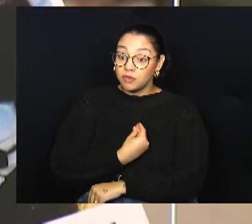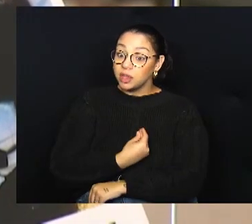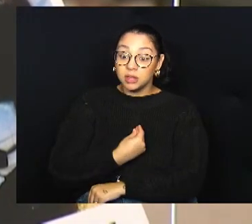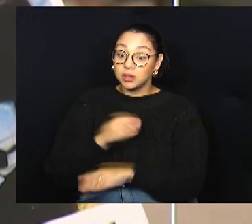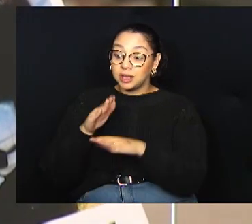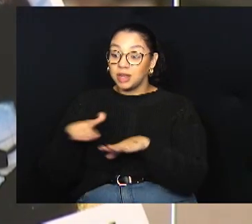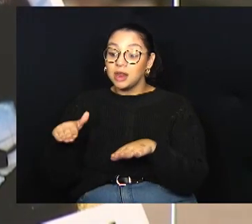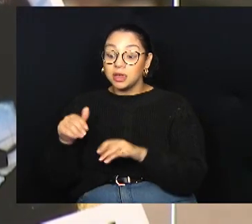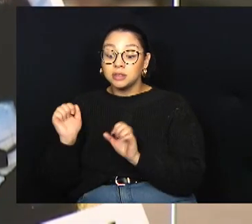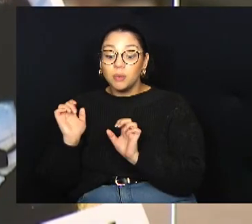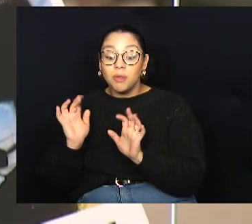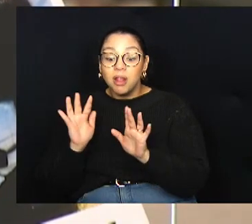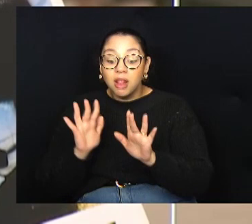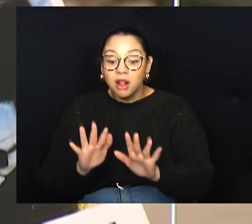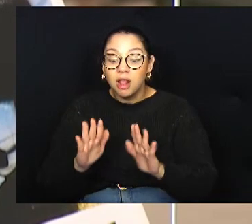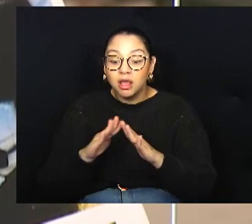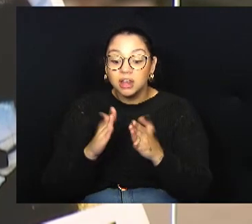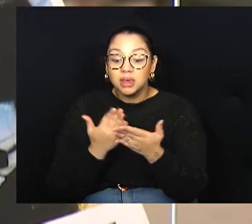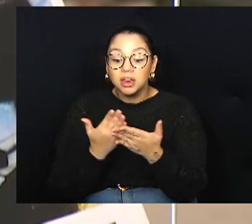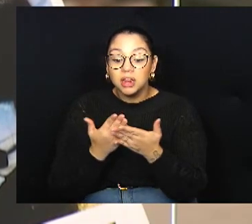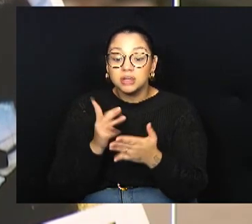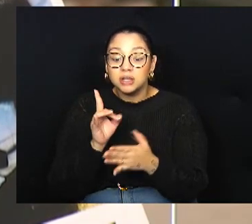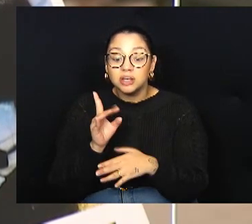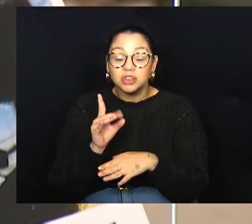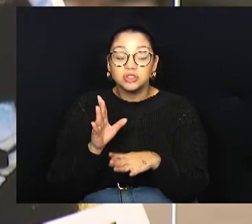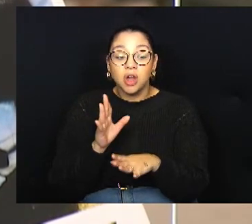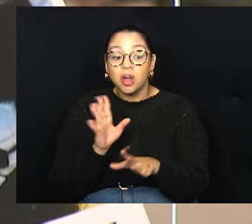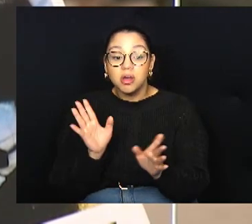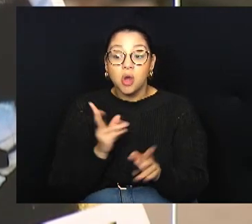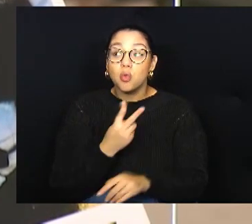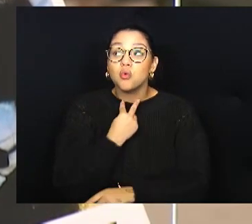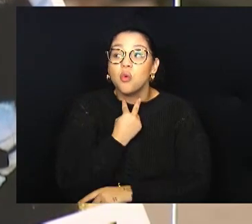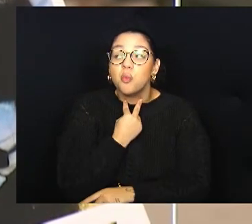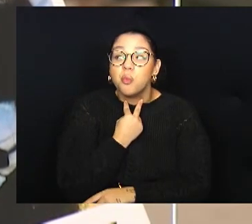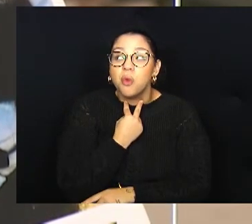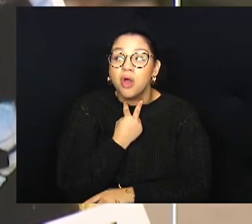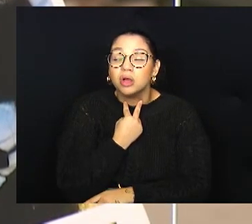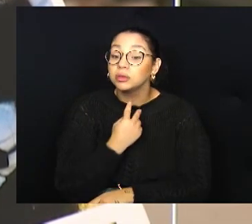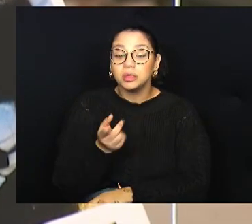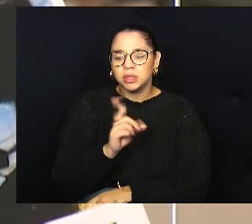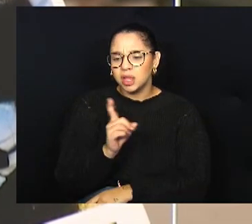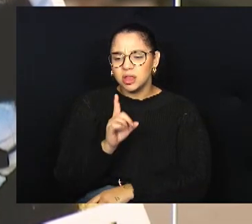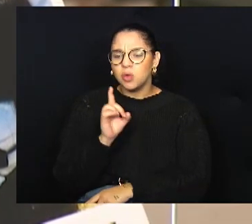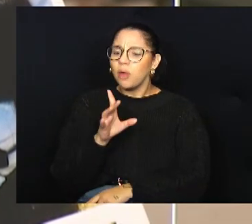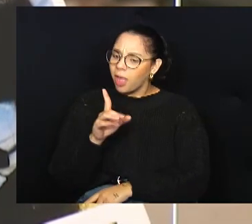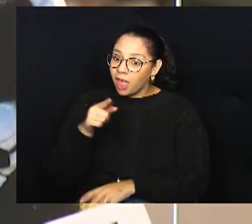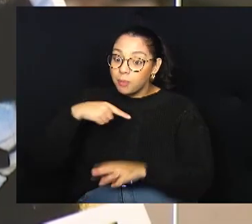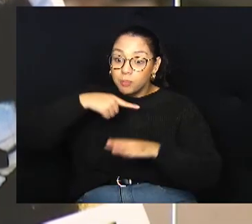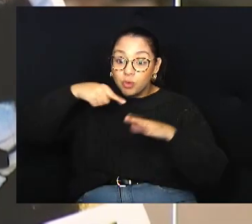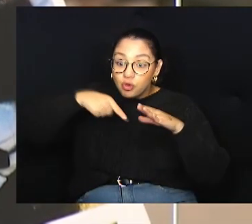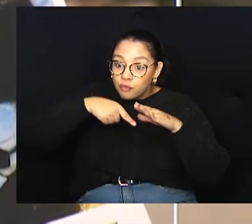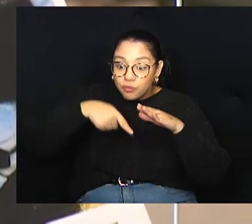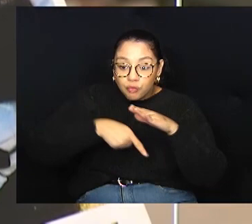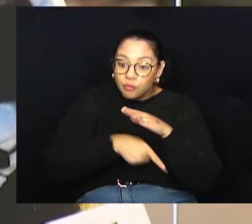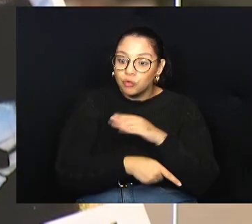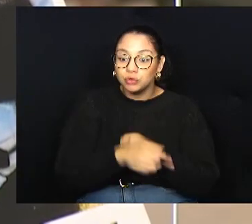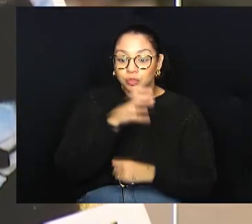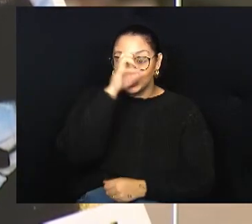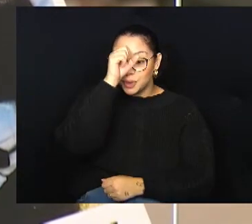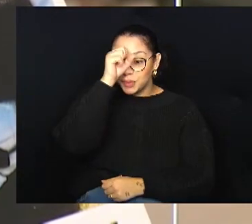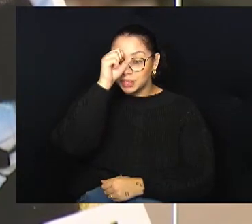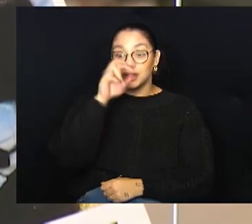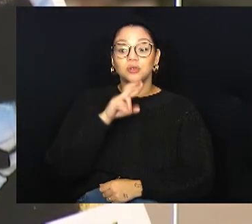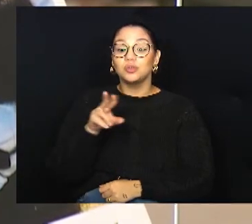escola apenas para elas se ocuparem. Elas estão num processo profundo de aprendizagem. Não só a